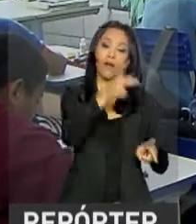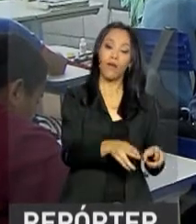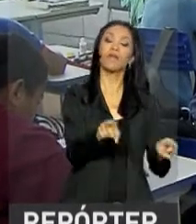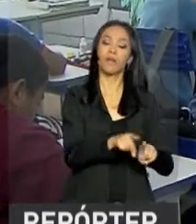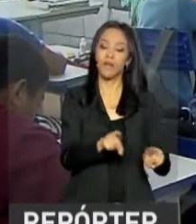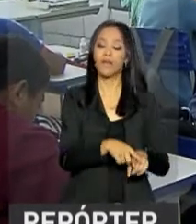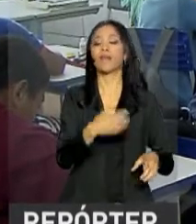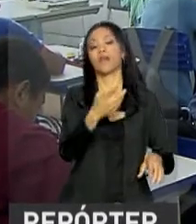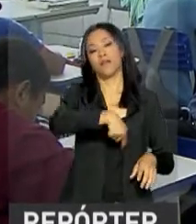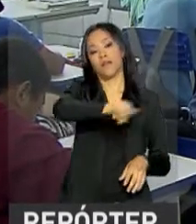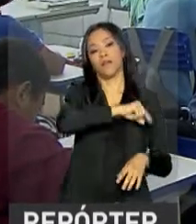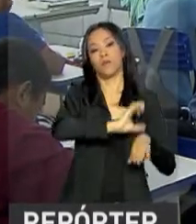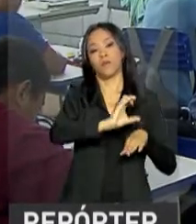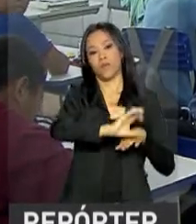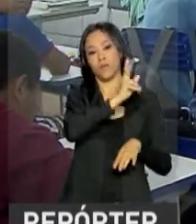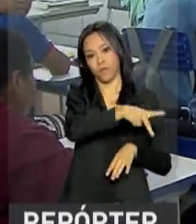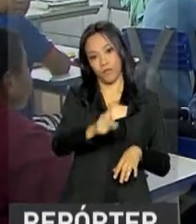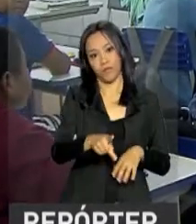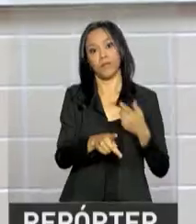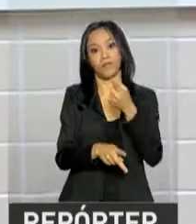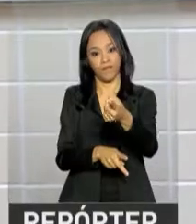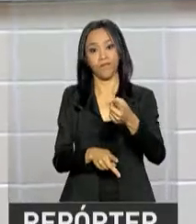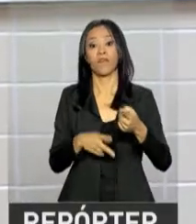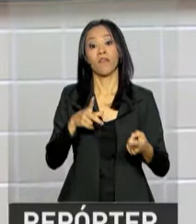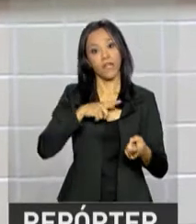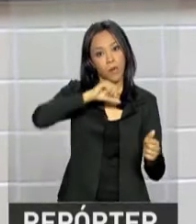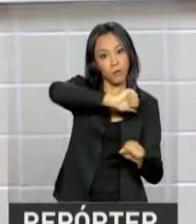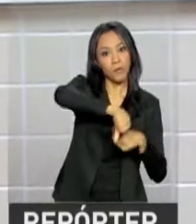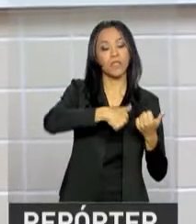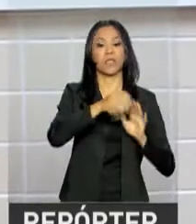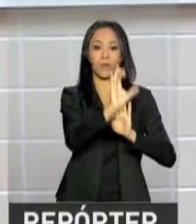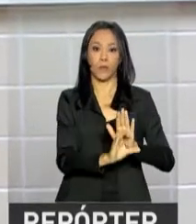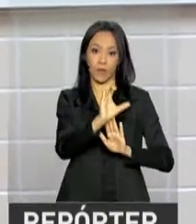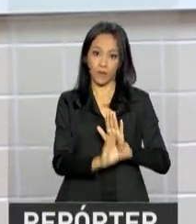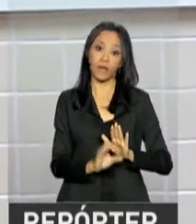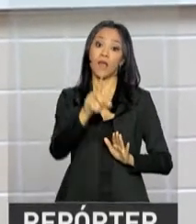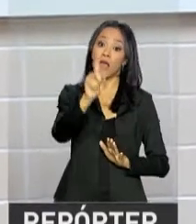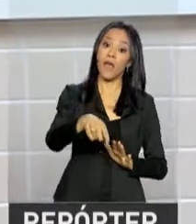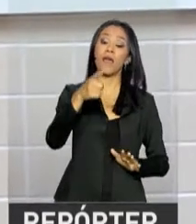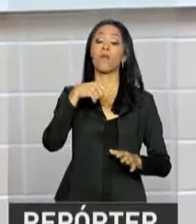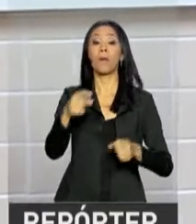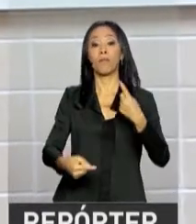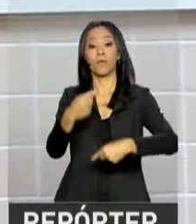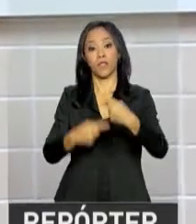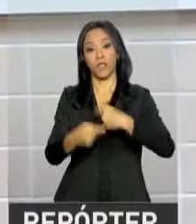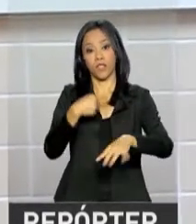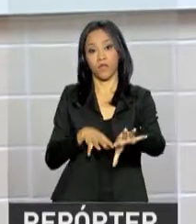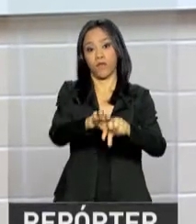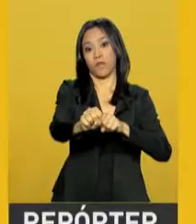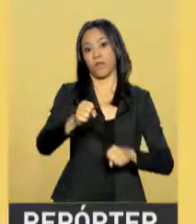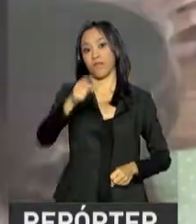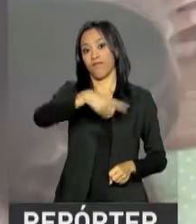também vão passar por uma residência pedagógico a novidade faz parte da política nacional de formação de professores do ministério da educação